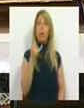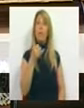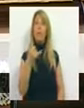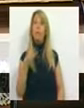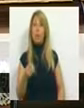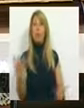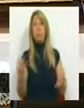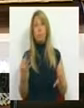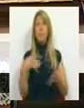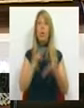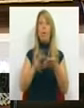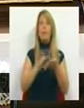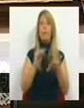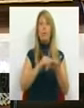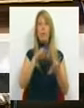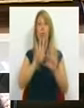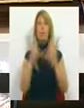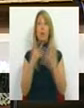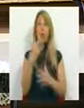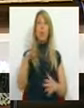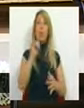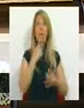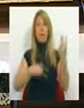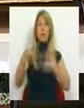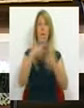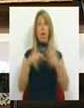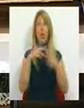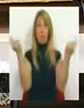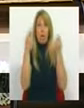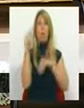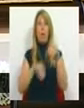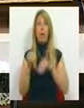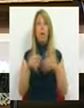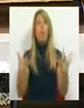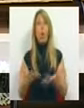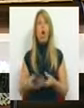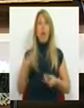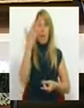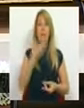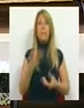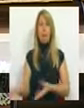pelo secretário-geral do Partido Socialista na campanha eleitoral e que esta semana foram apresentados com pompa e